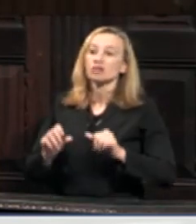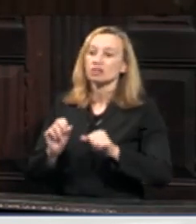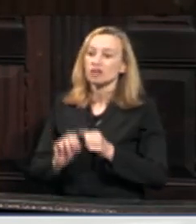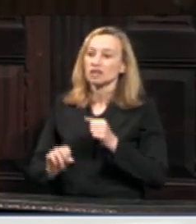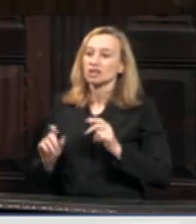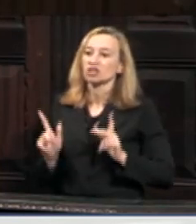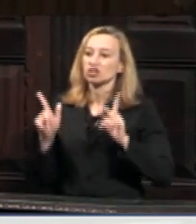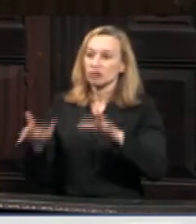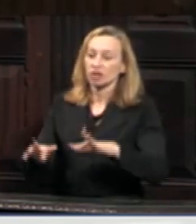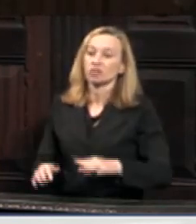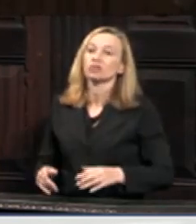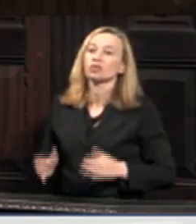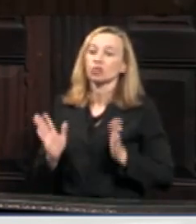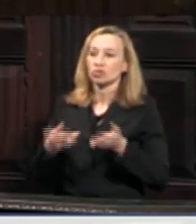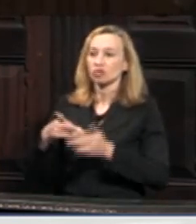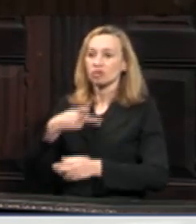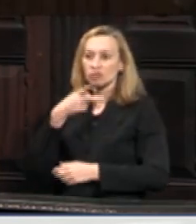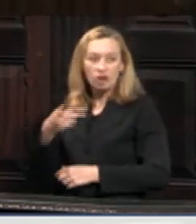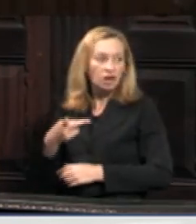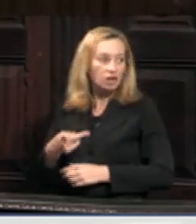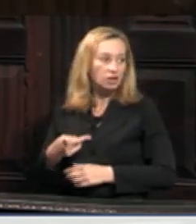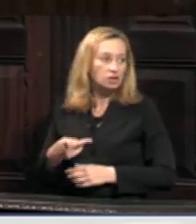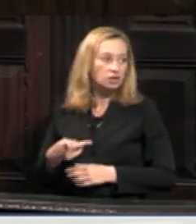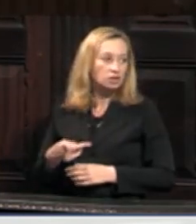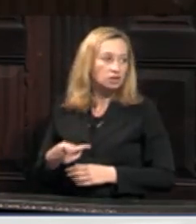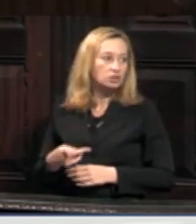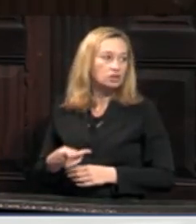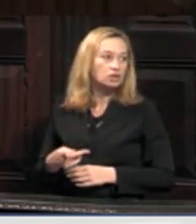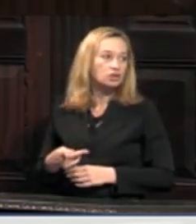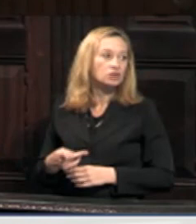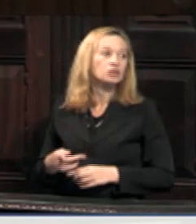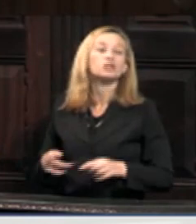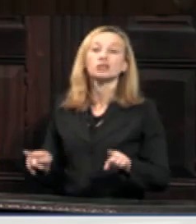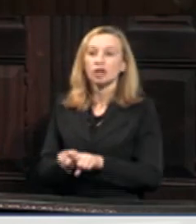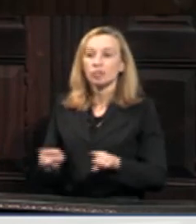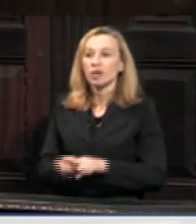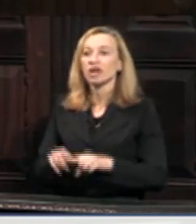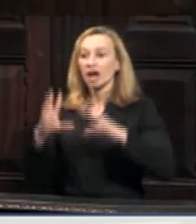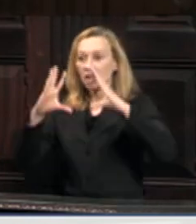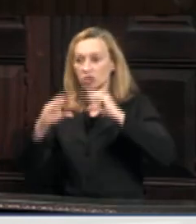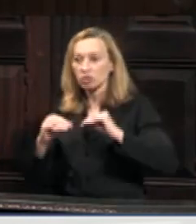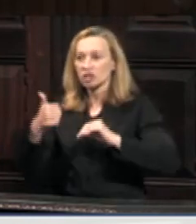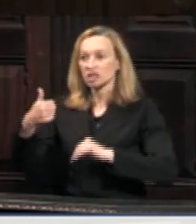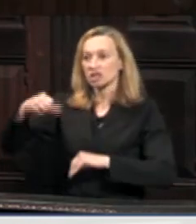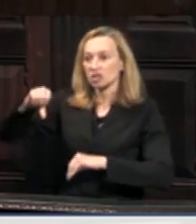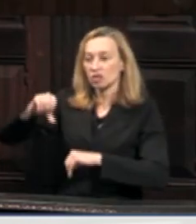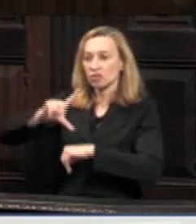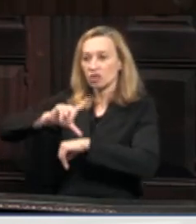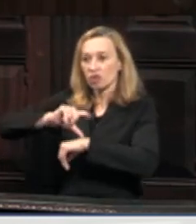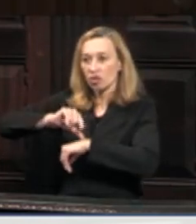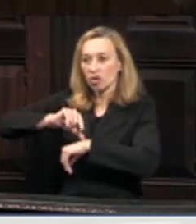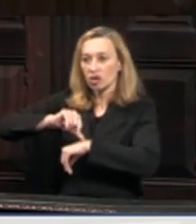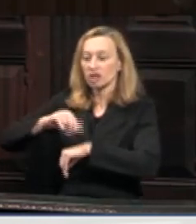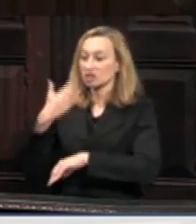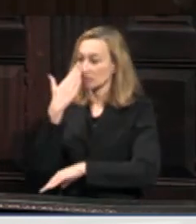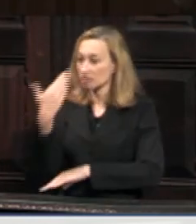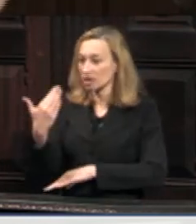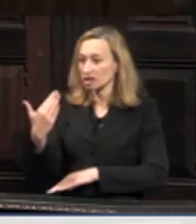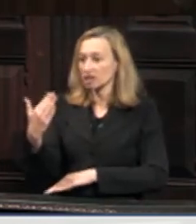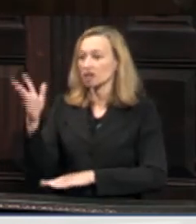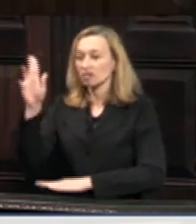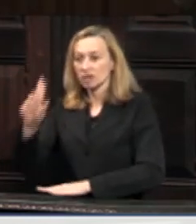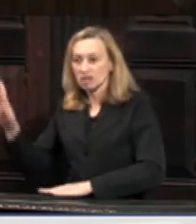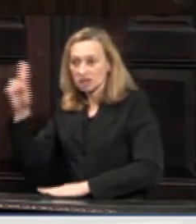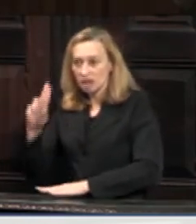pronunciamento que faço hoje, e hoje à noite faço aqui dessa tribuna ainda um chamamento, às 19 horas, em frente à faculdade, a gloriosa,